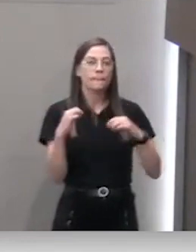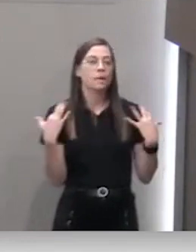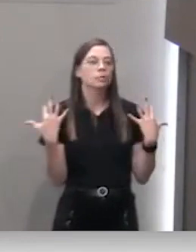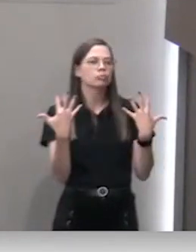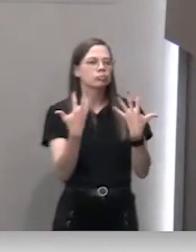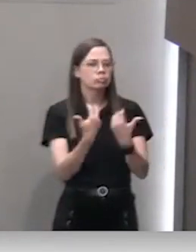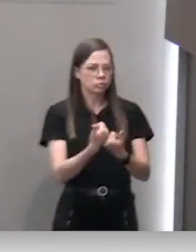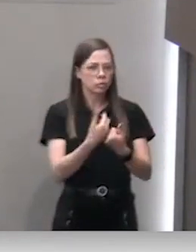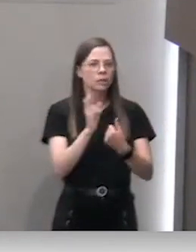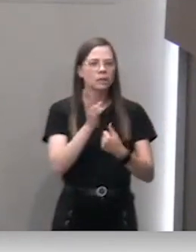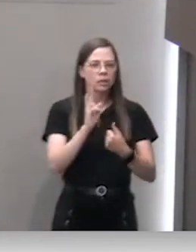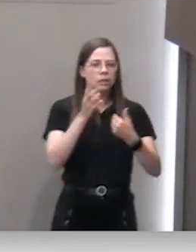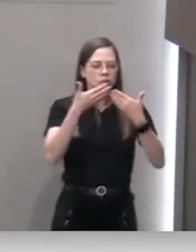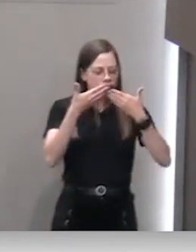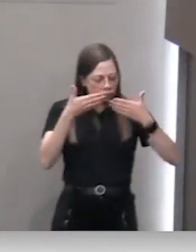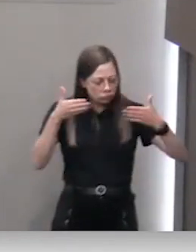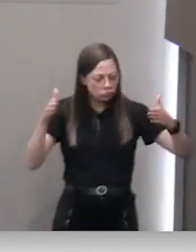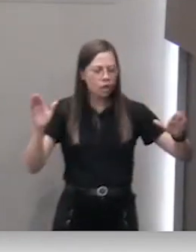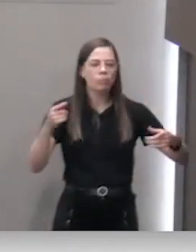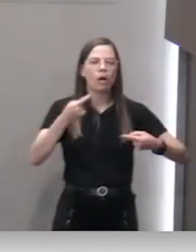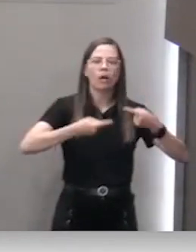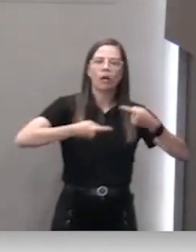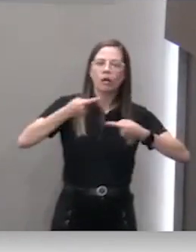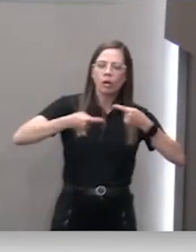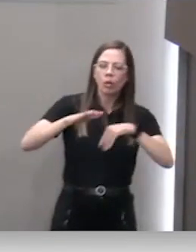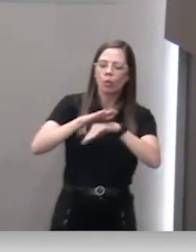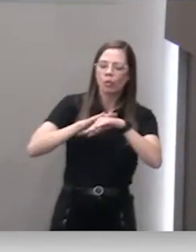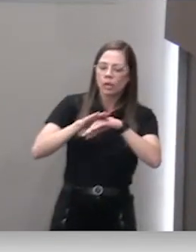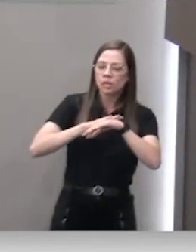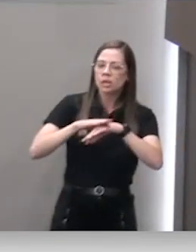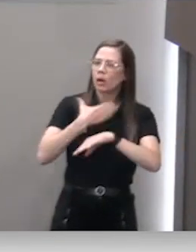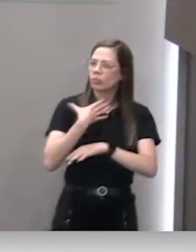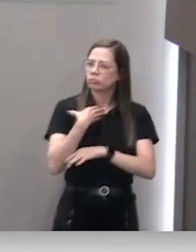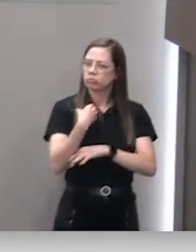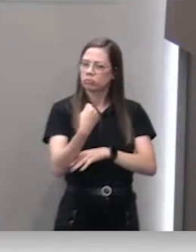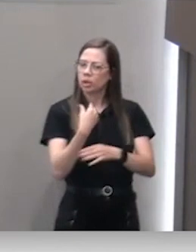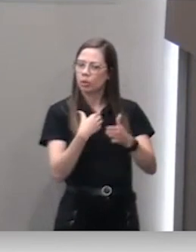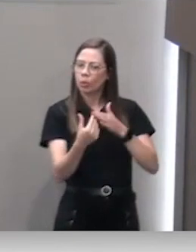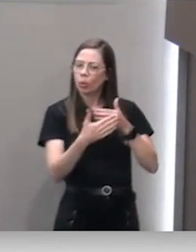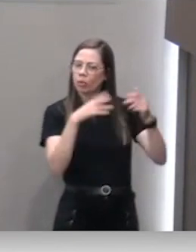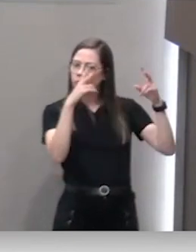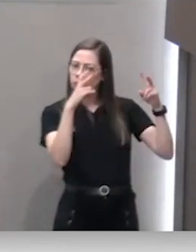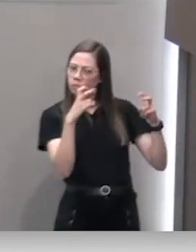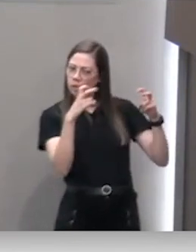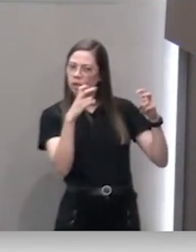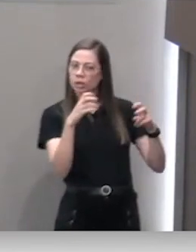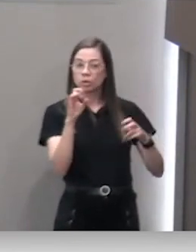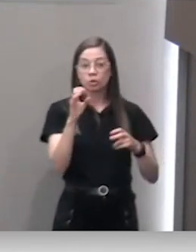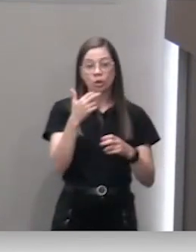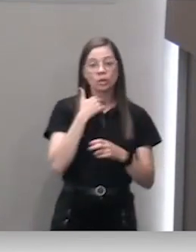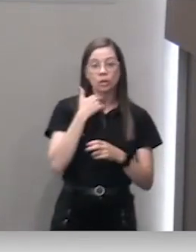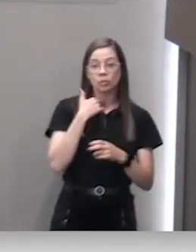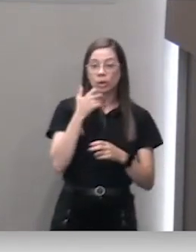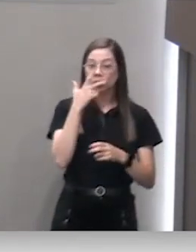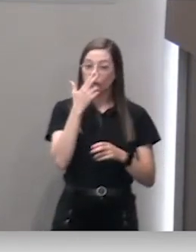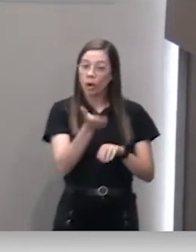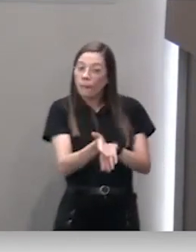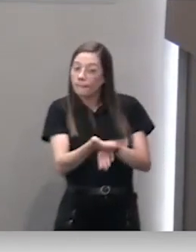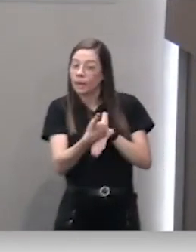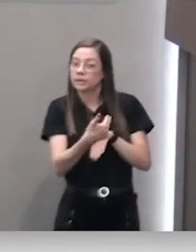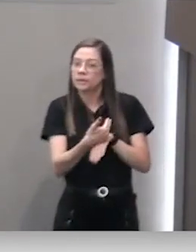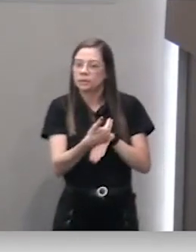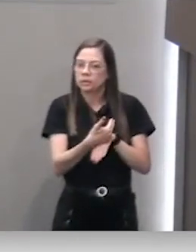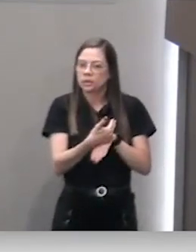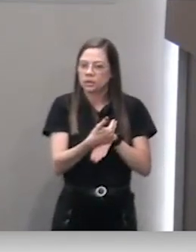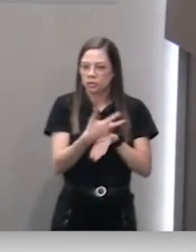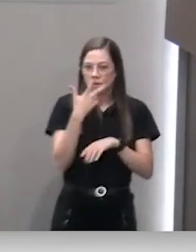sempre tive uma discussão muito aberta com os meus filhos a respeito de qualquer tema. Eu acho só que não pode antecipar. Eu acho que tem temas, como, por